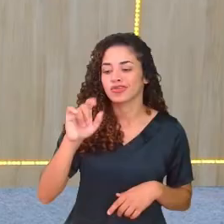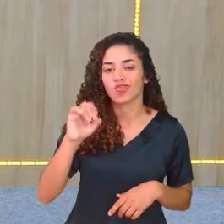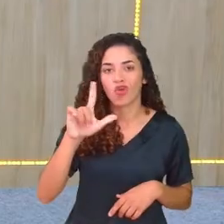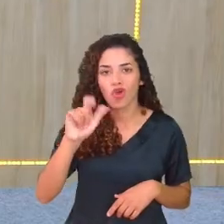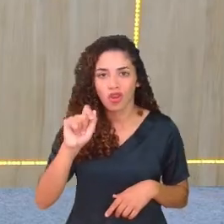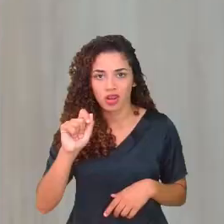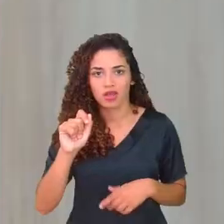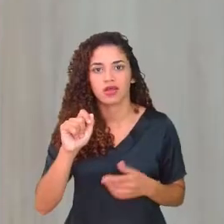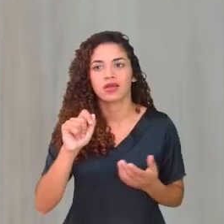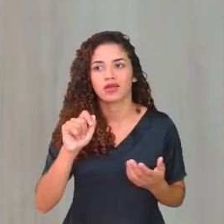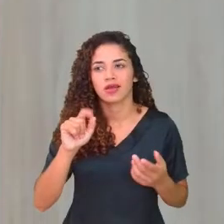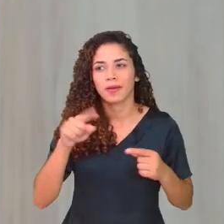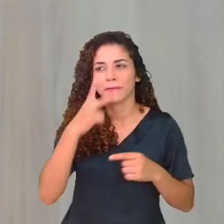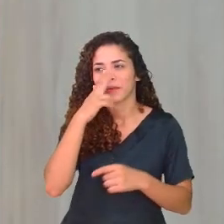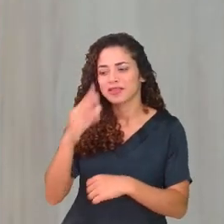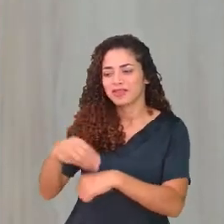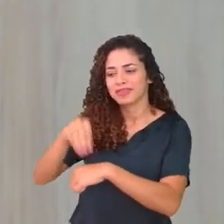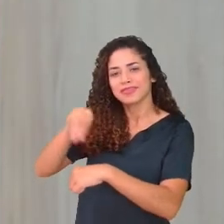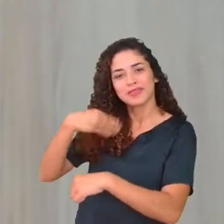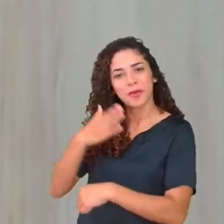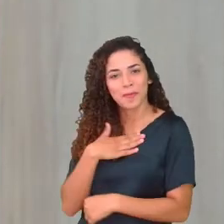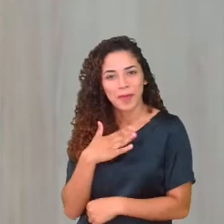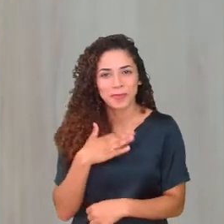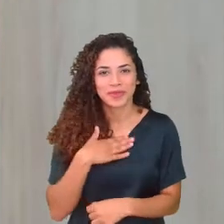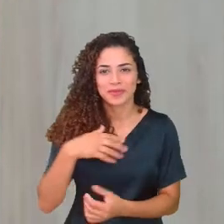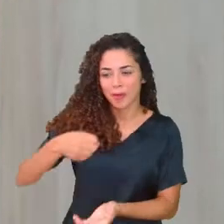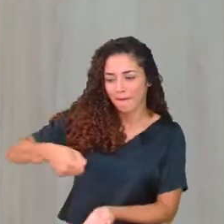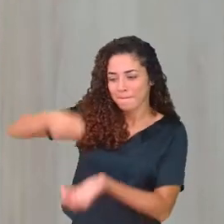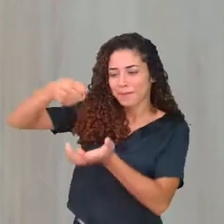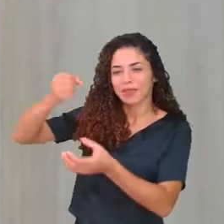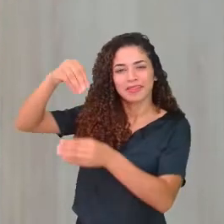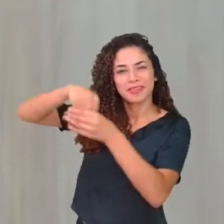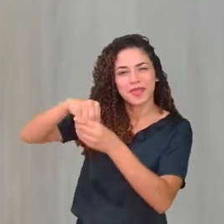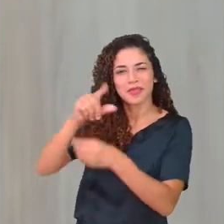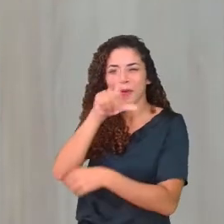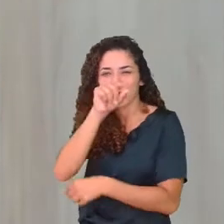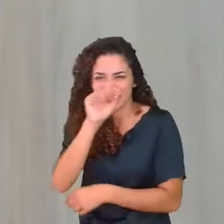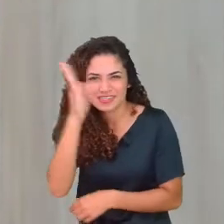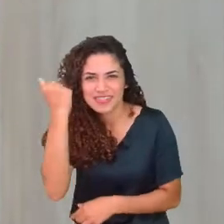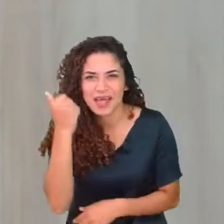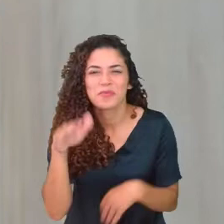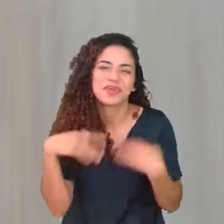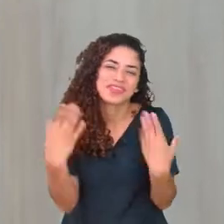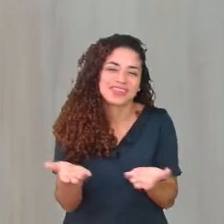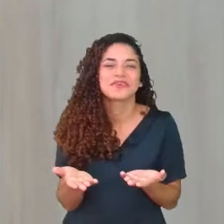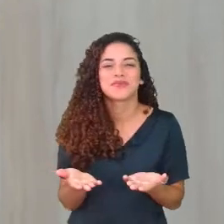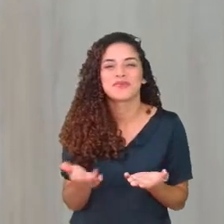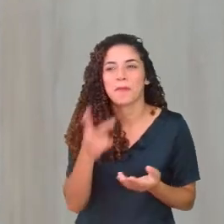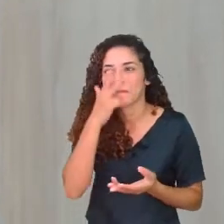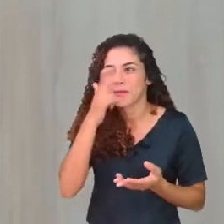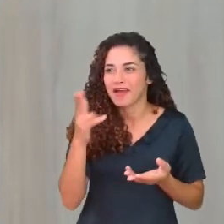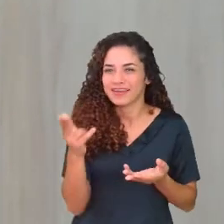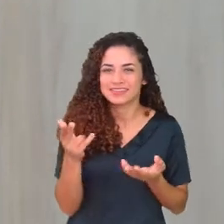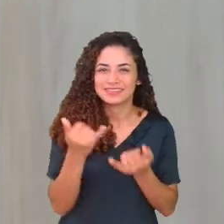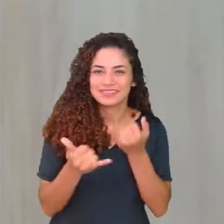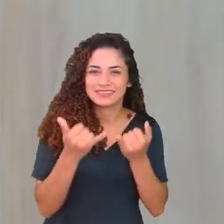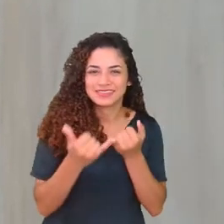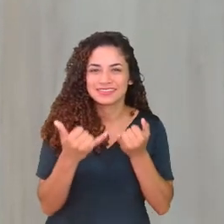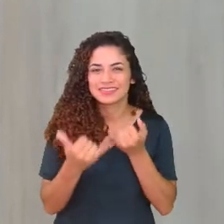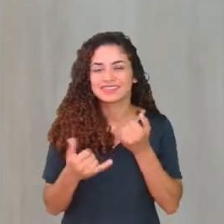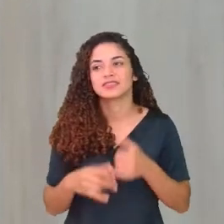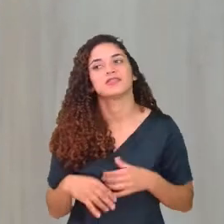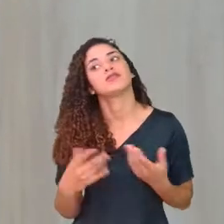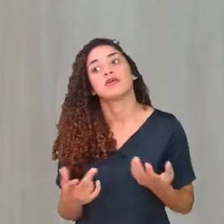pegando também essa dica do aluno. Essa caixa torácica, ela está para proteger os órgãos vitais, o coração e os